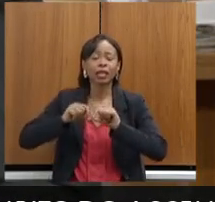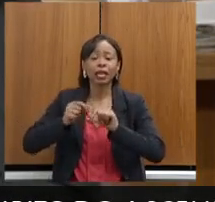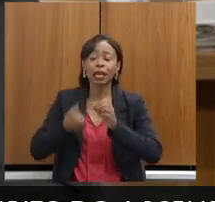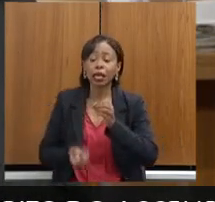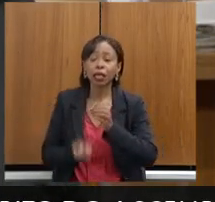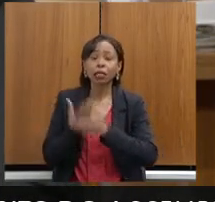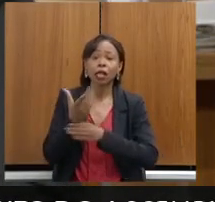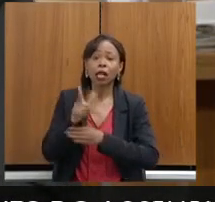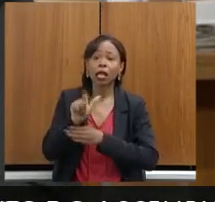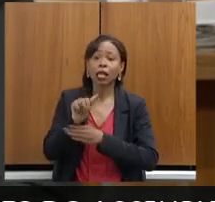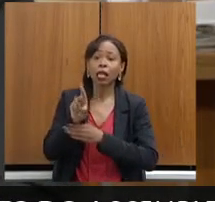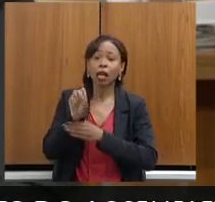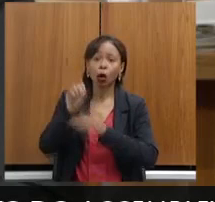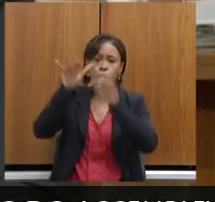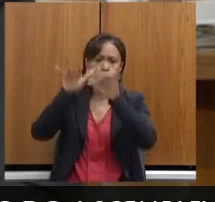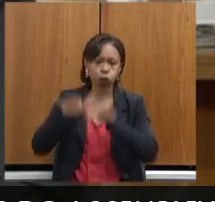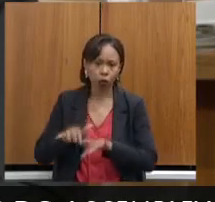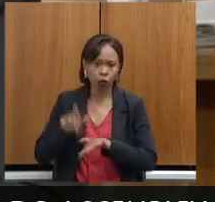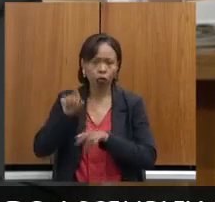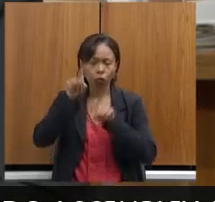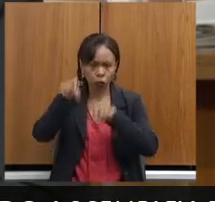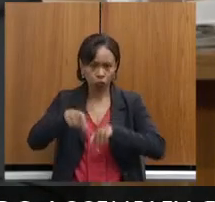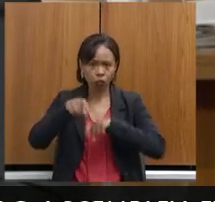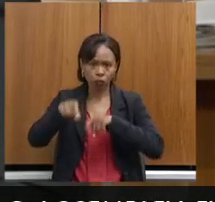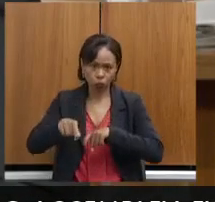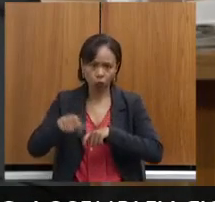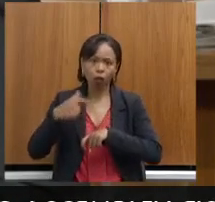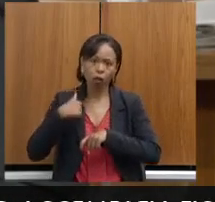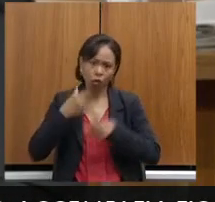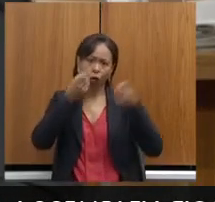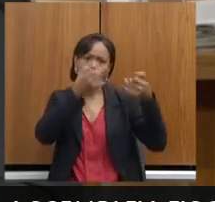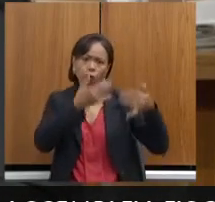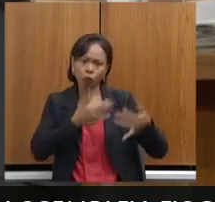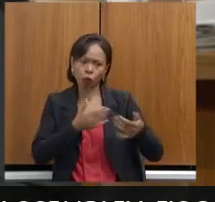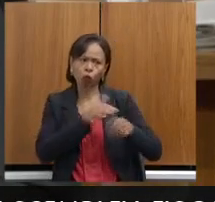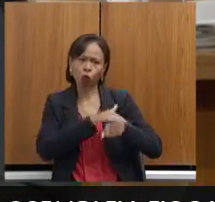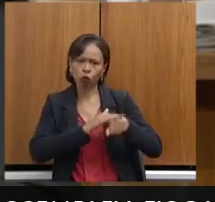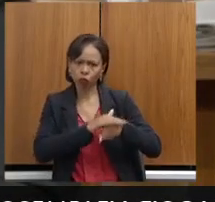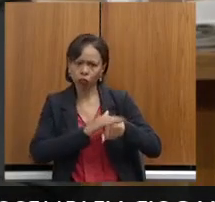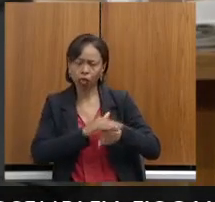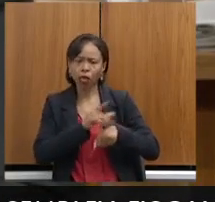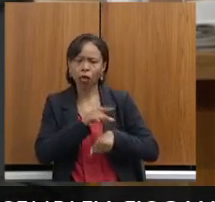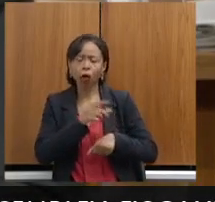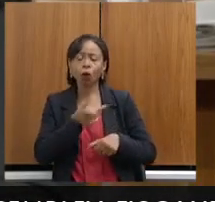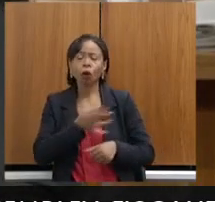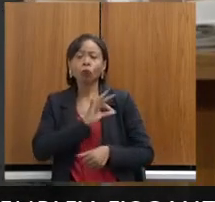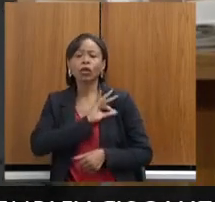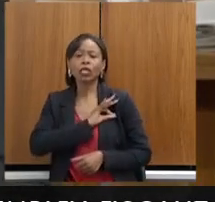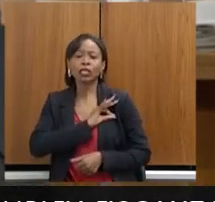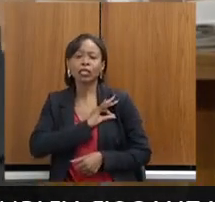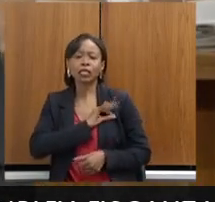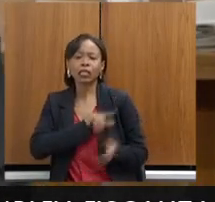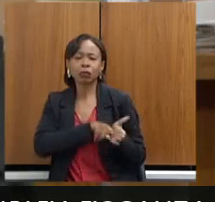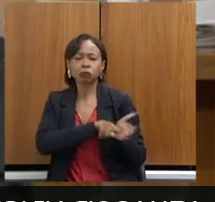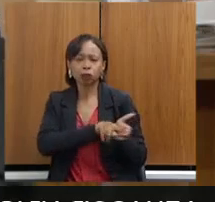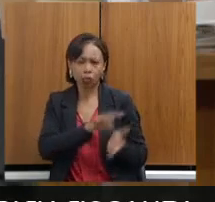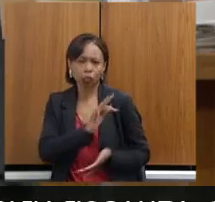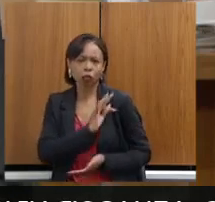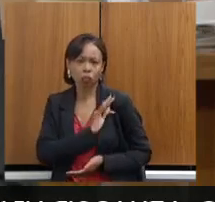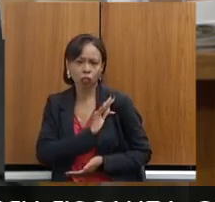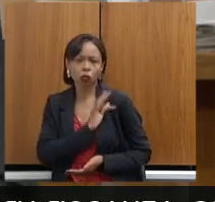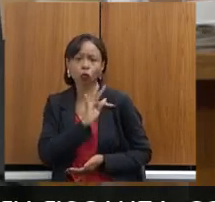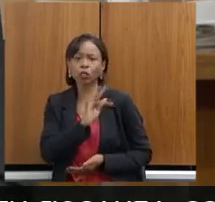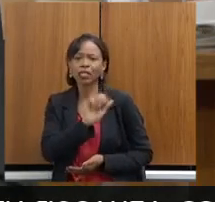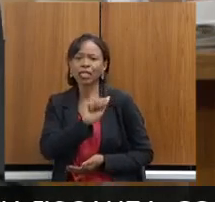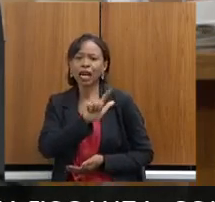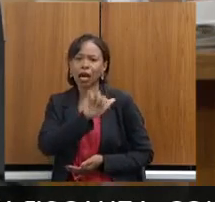definição do interior eu com certeza tratarei desse assunto com o superintendente de polícia técnico-científica Doutor Thales para vermos